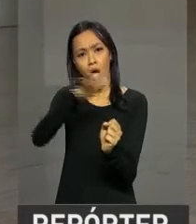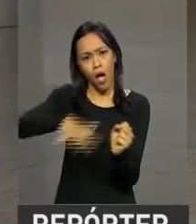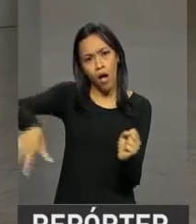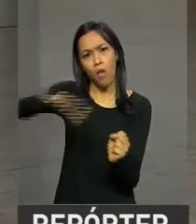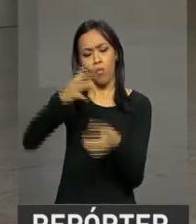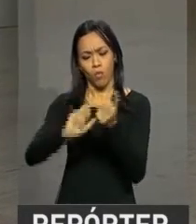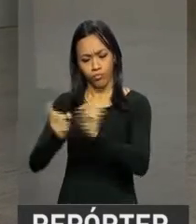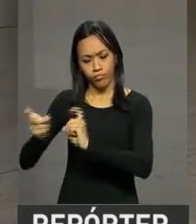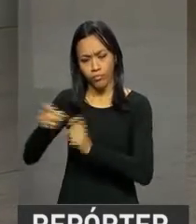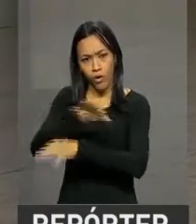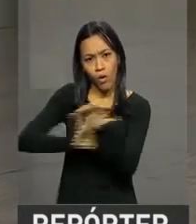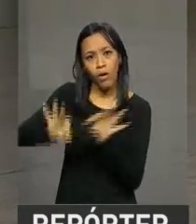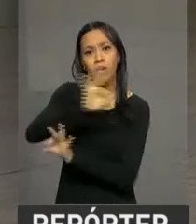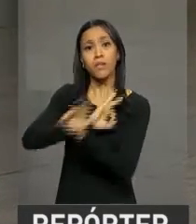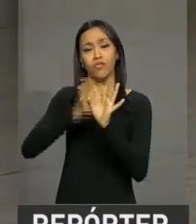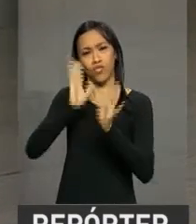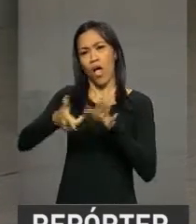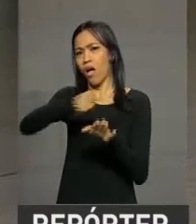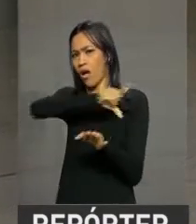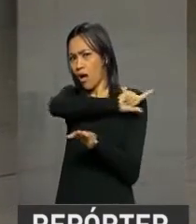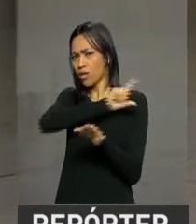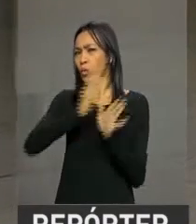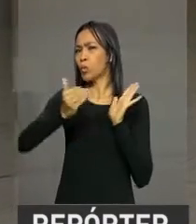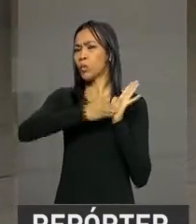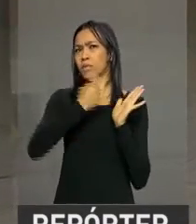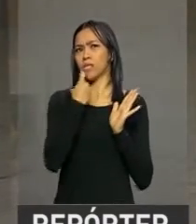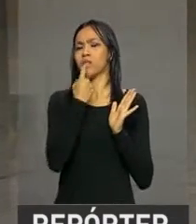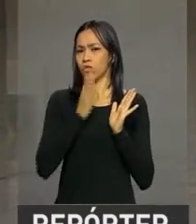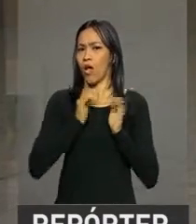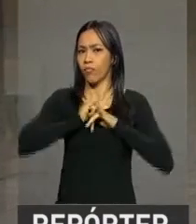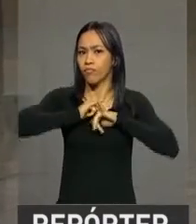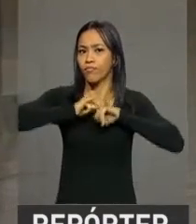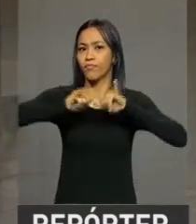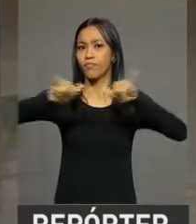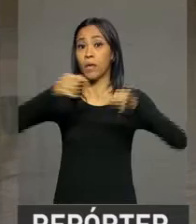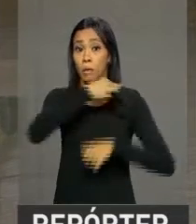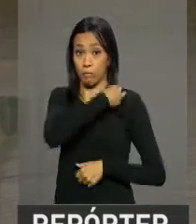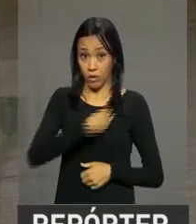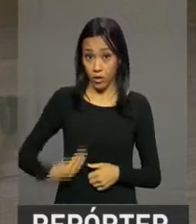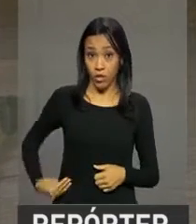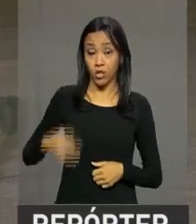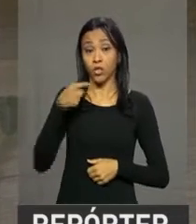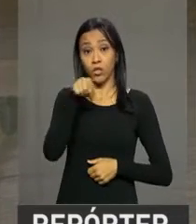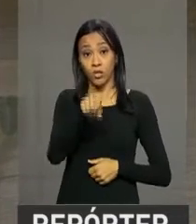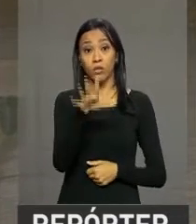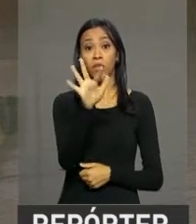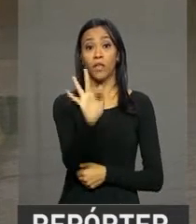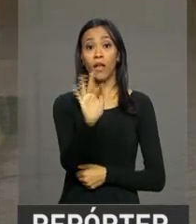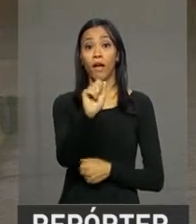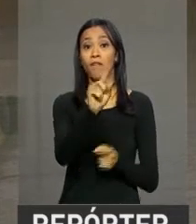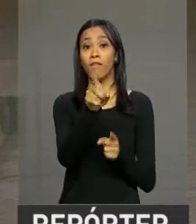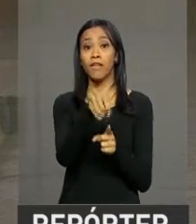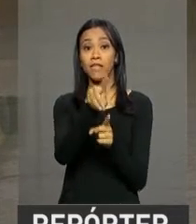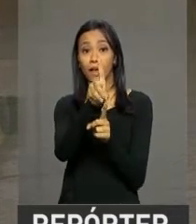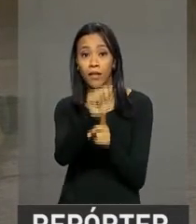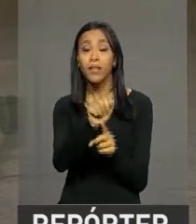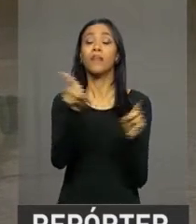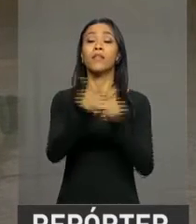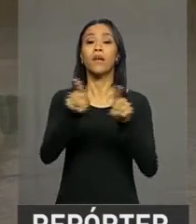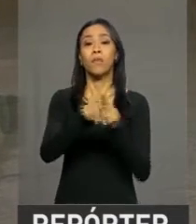fiscal já havia sido anunciada na última sexta feira pelos ministros da fazenda e henrique meirelles e do planejamento